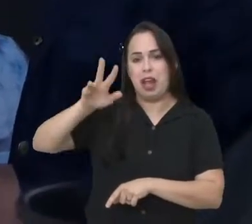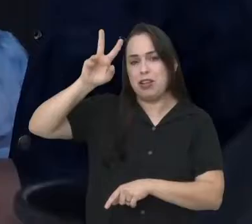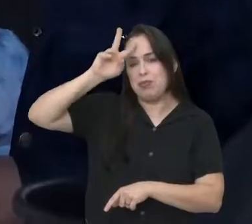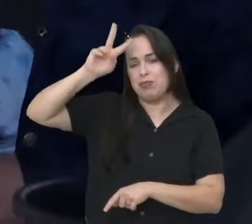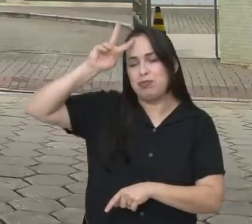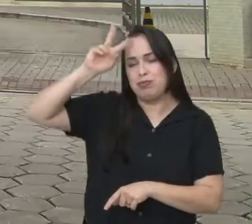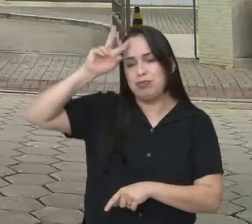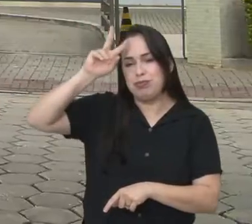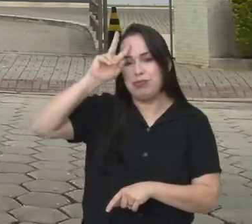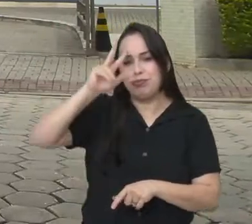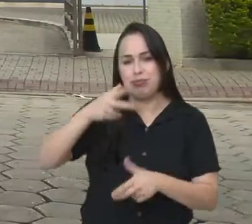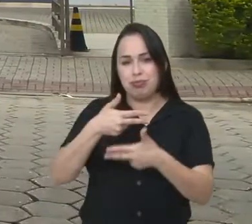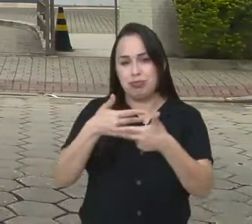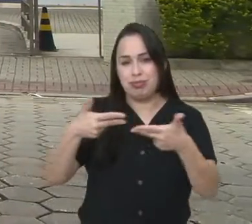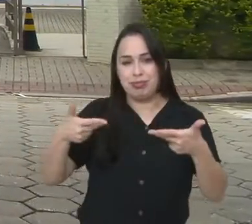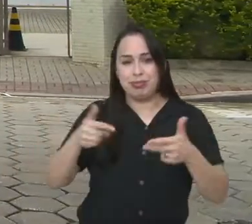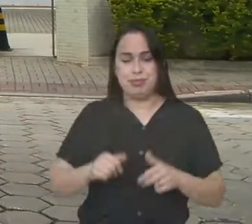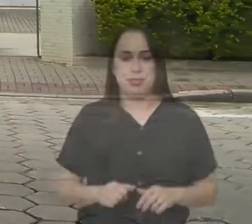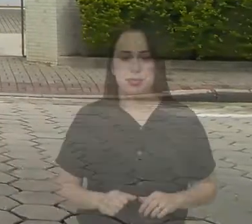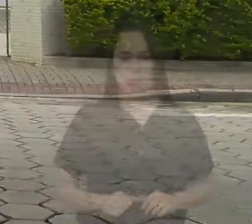história.